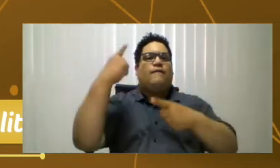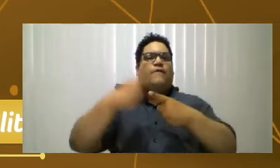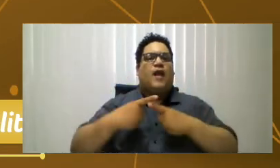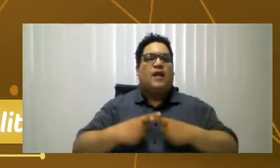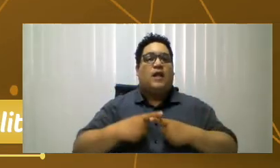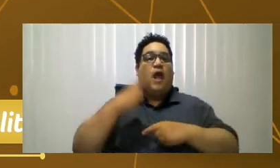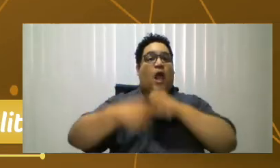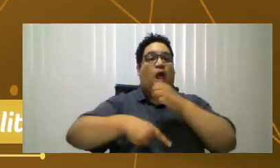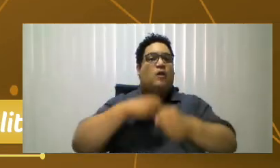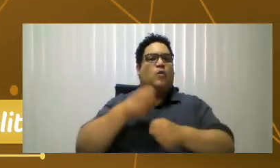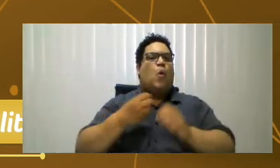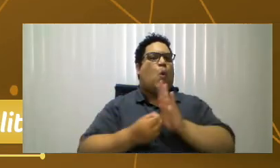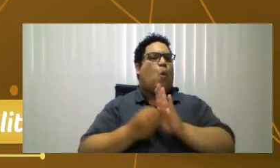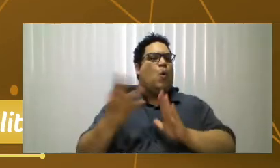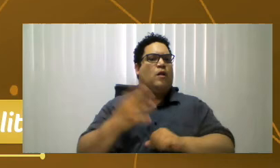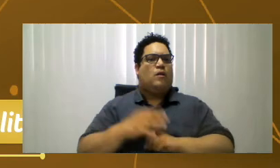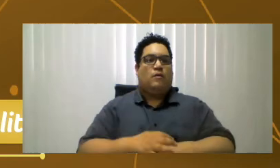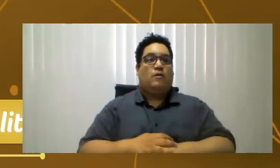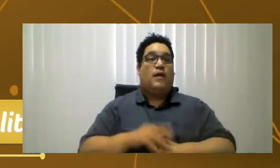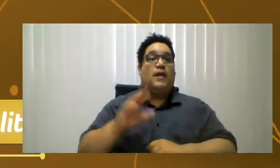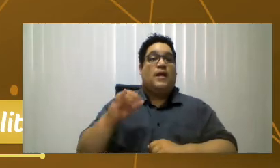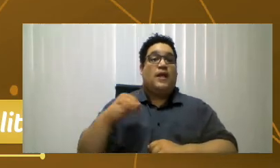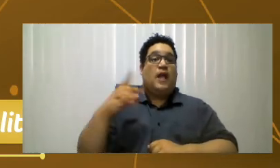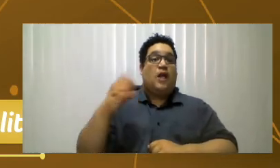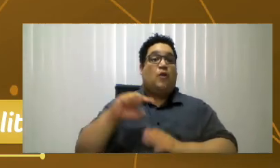de Ricardo Barreto de Andrade, da